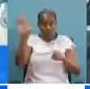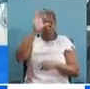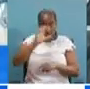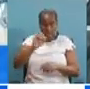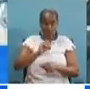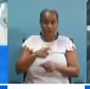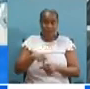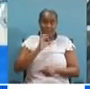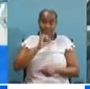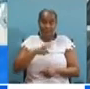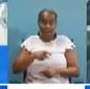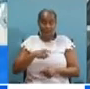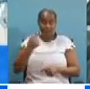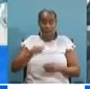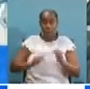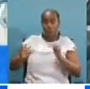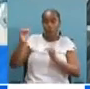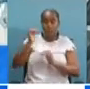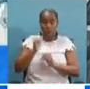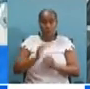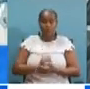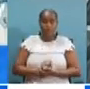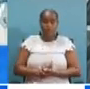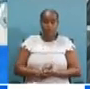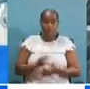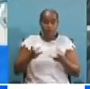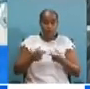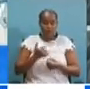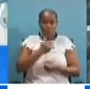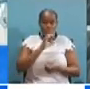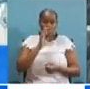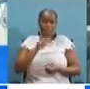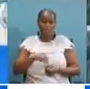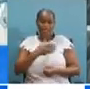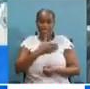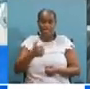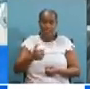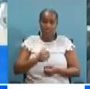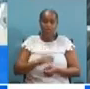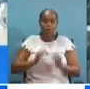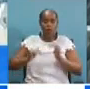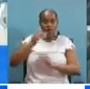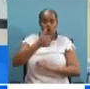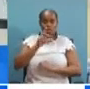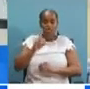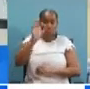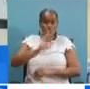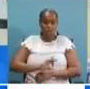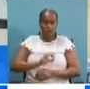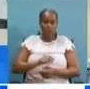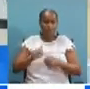essa dívida tem estado a aumentar, portanto, na conta de 2015, portanto, aumentou para